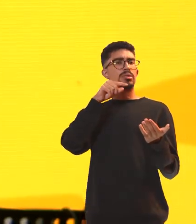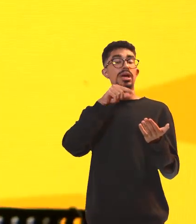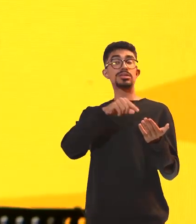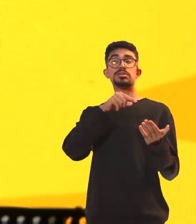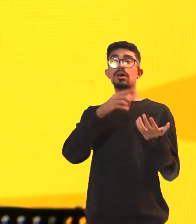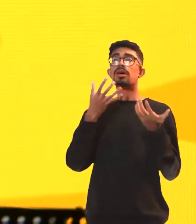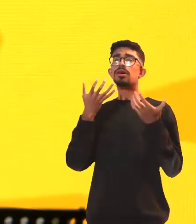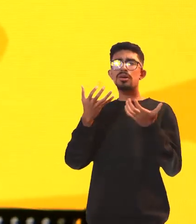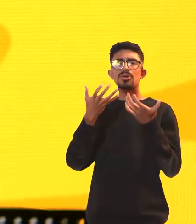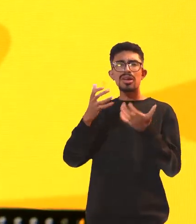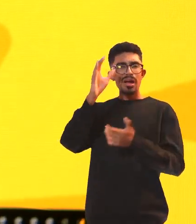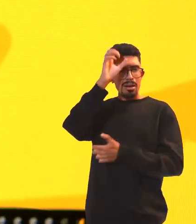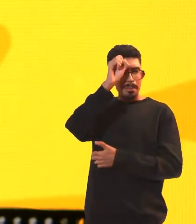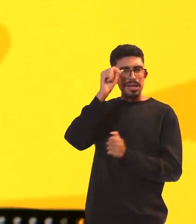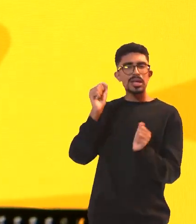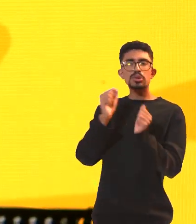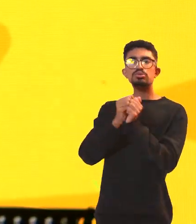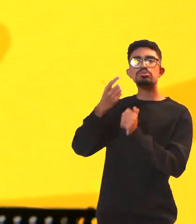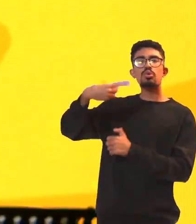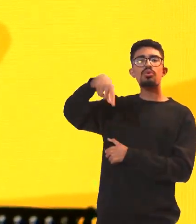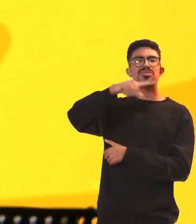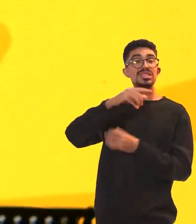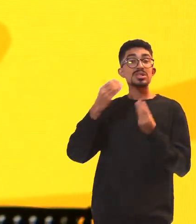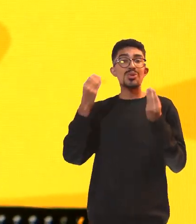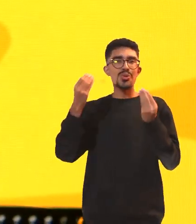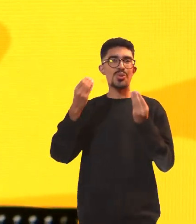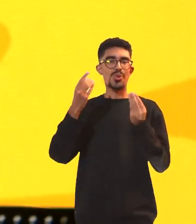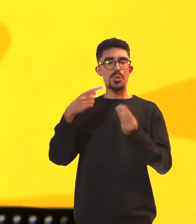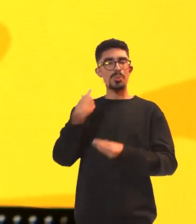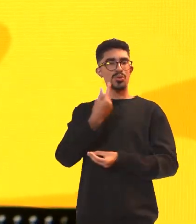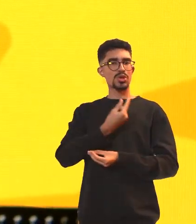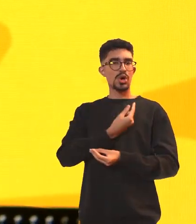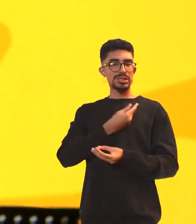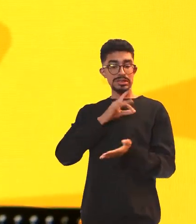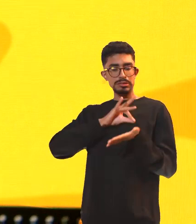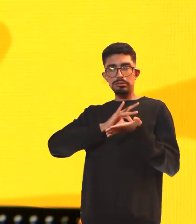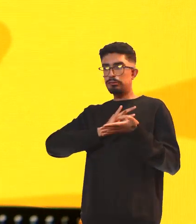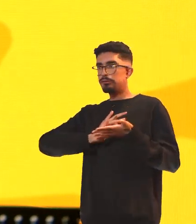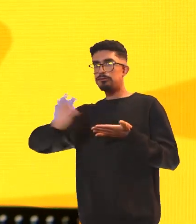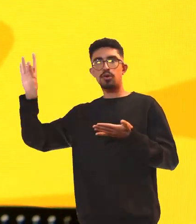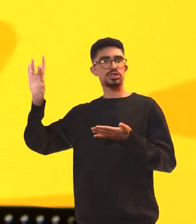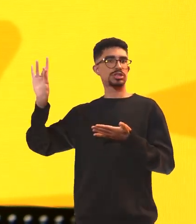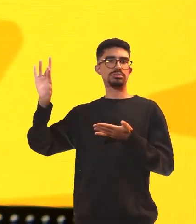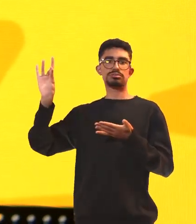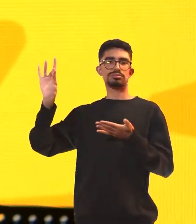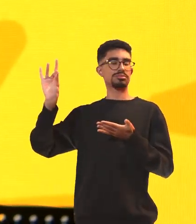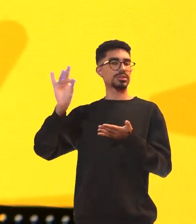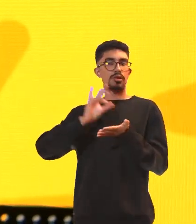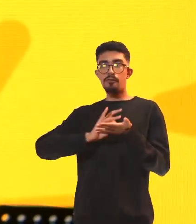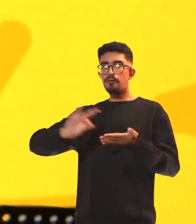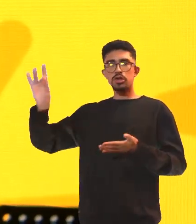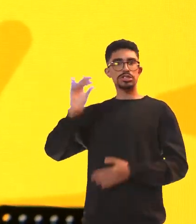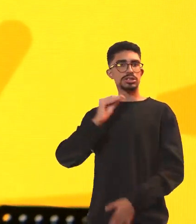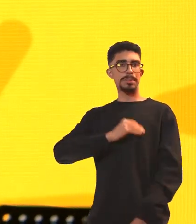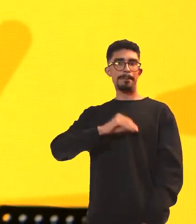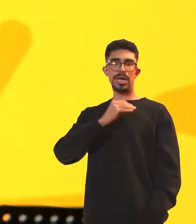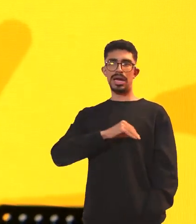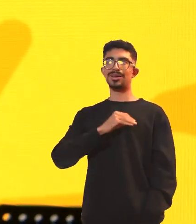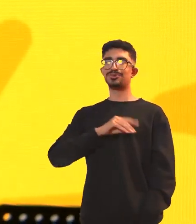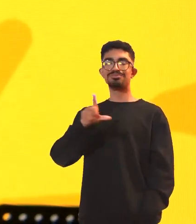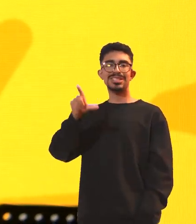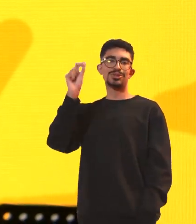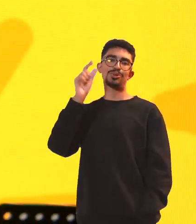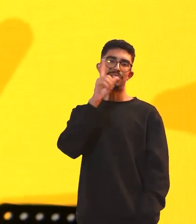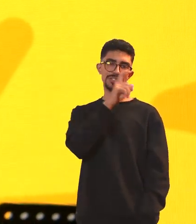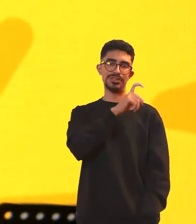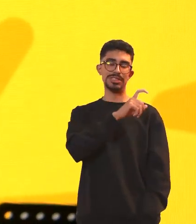quero junto contigo aprender como a gente fugir de algo assim. Como que a gente pode combater algo assim na nossa vida. E a